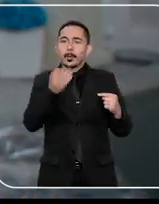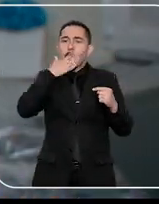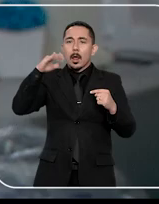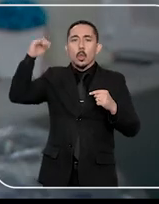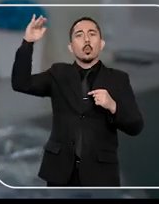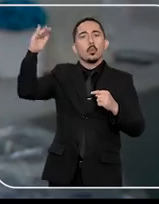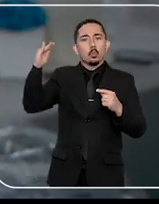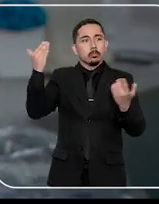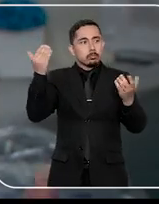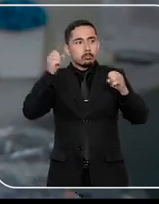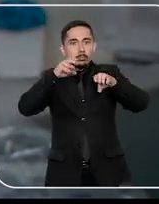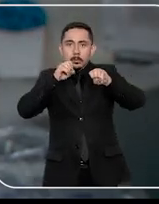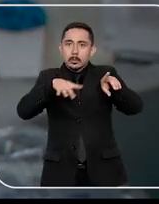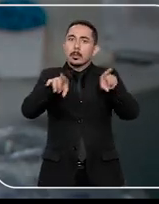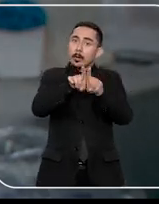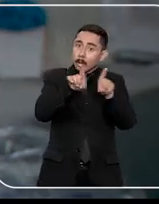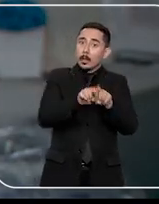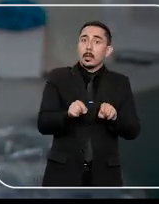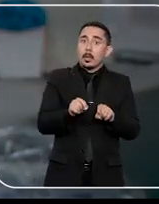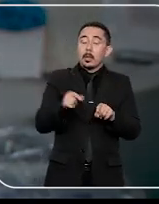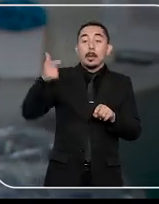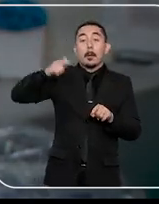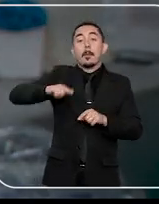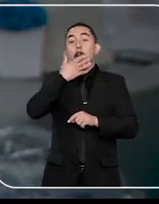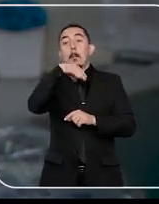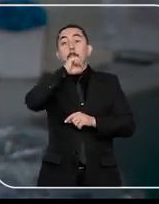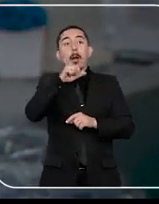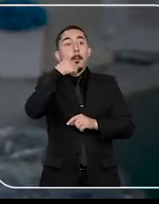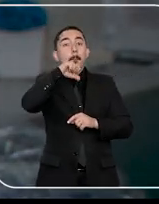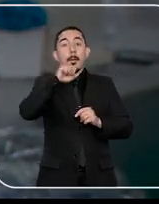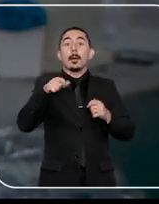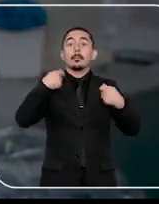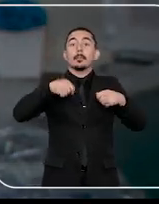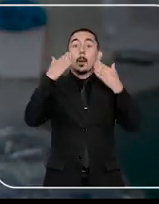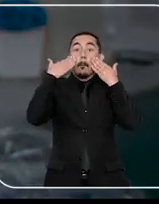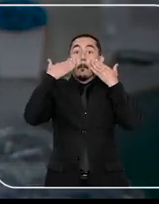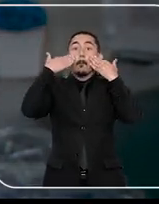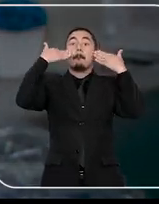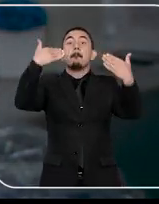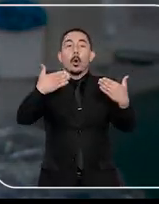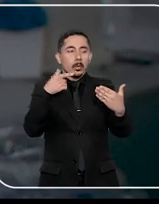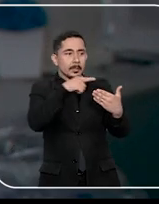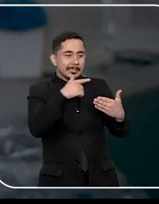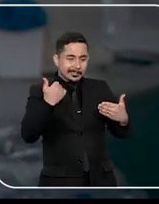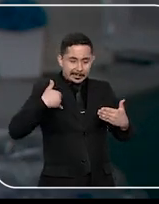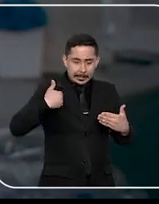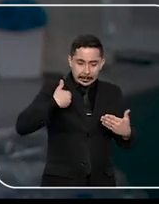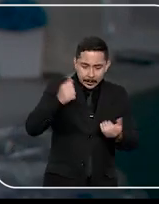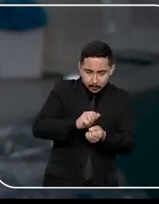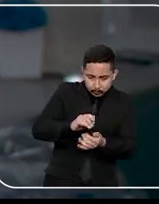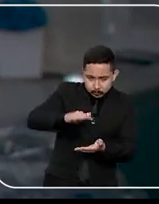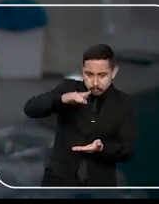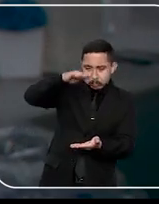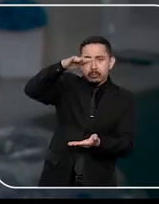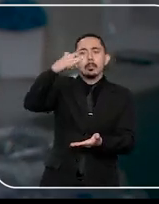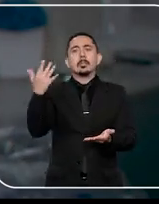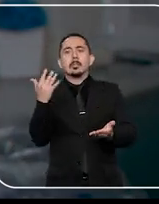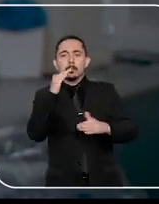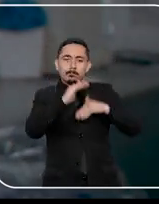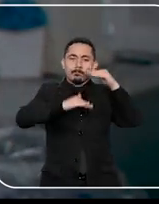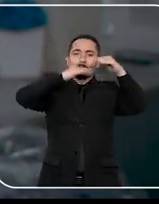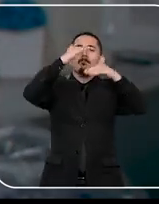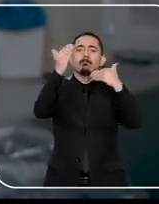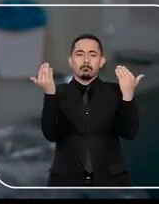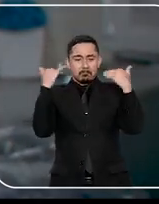que cuidam dessas crianças, mostrar para esses pais quão importante é os primeiros anos de vida para o desenvolvimento